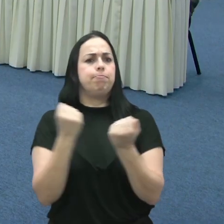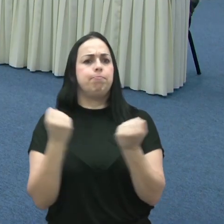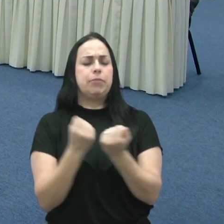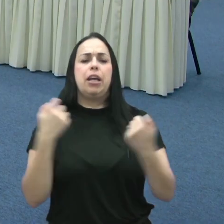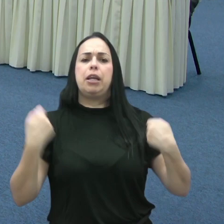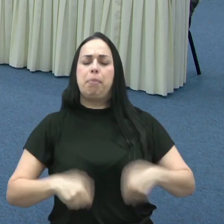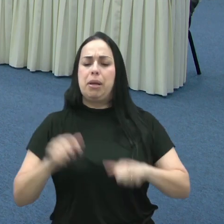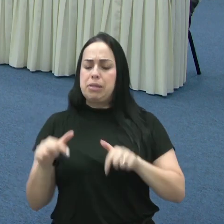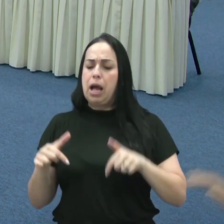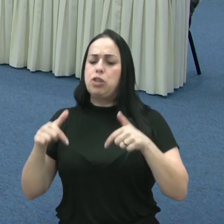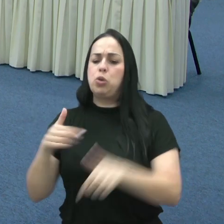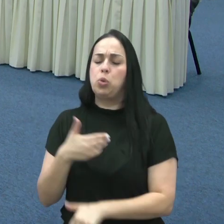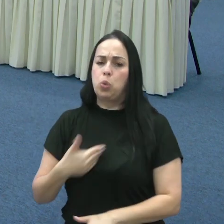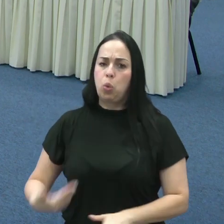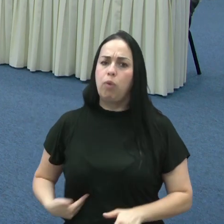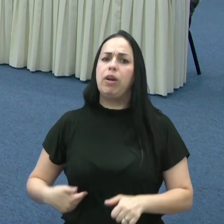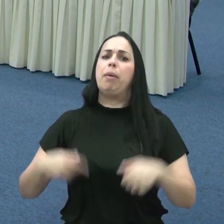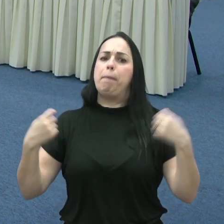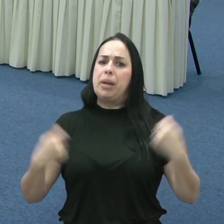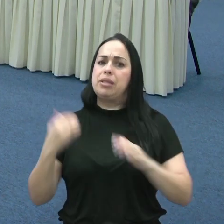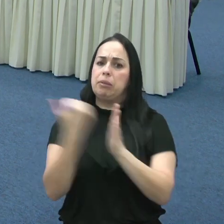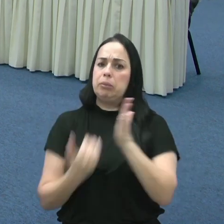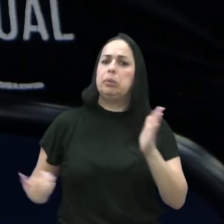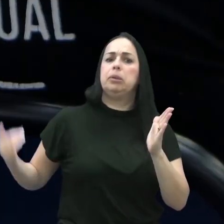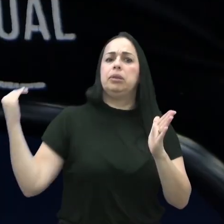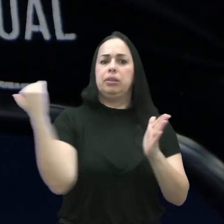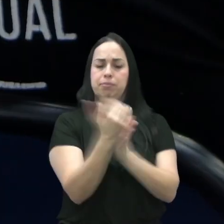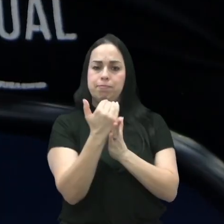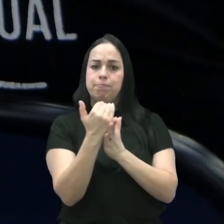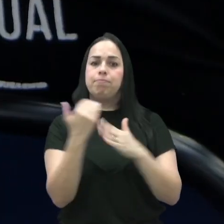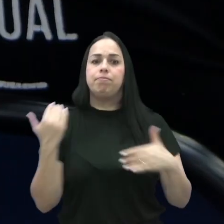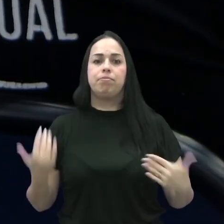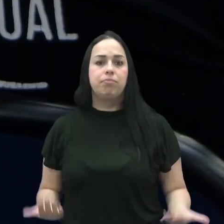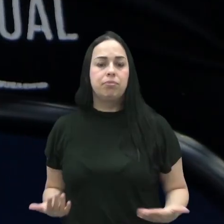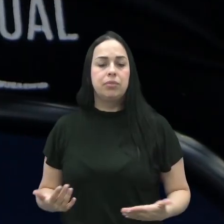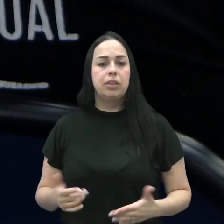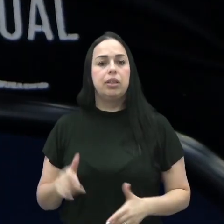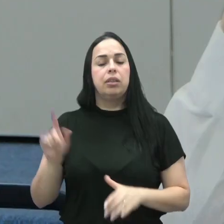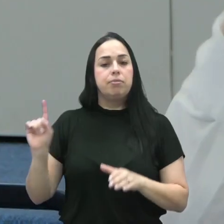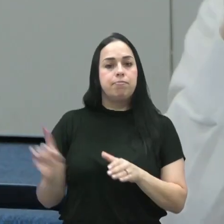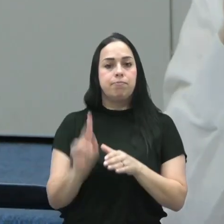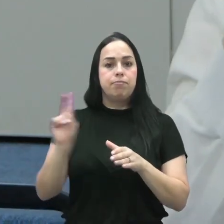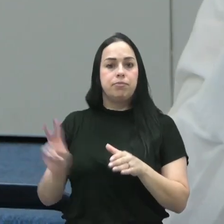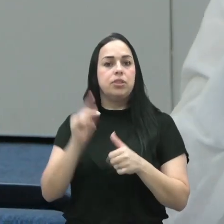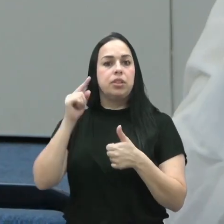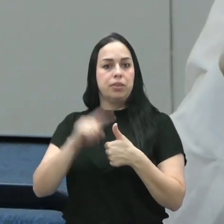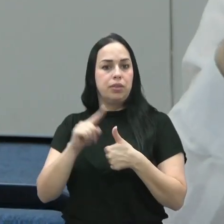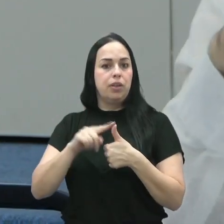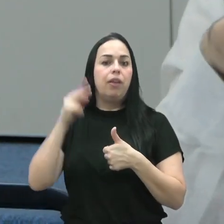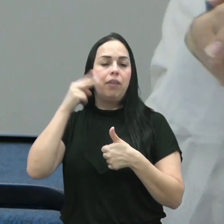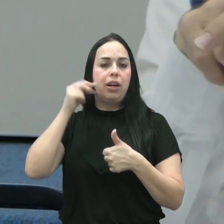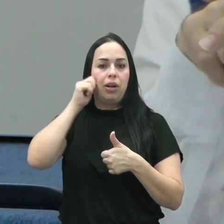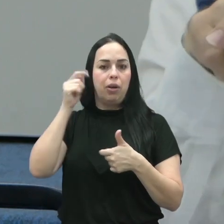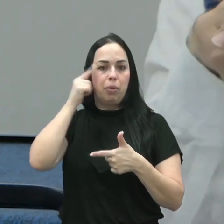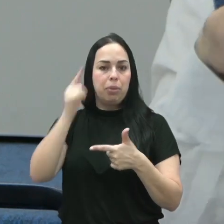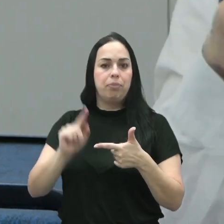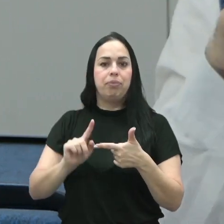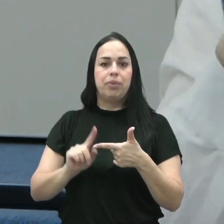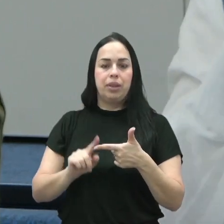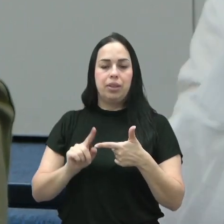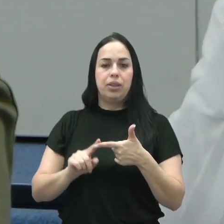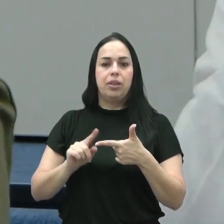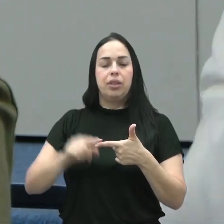segue defendendo a expansão de políticas públicas para pessoas com TEA. Participaram os